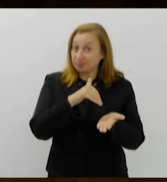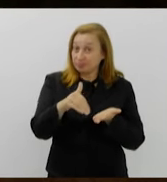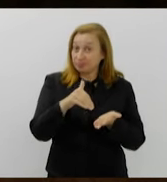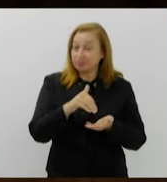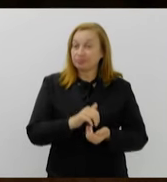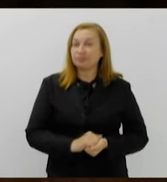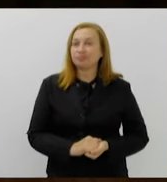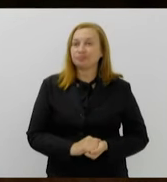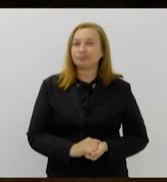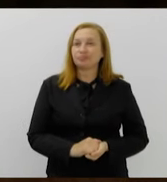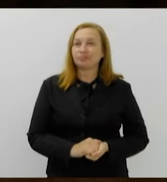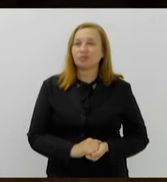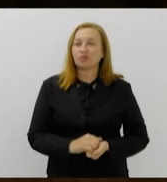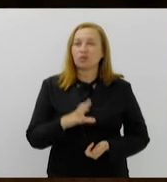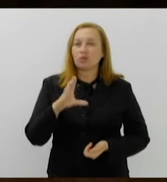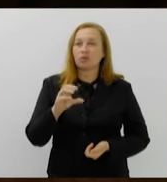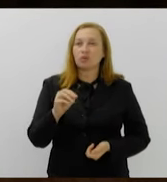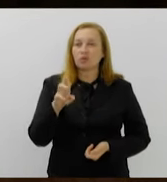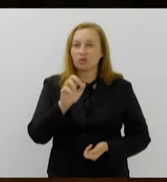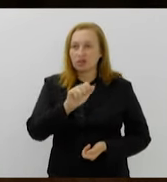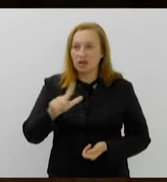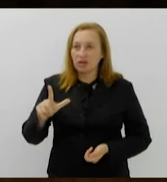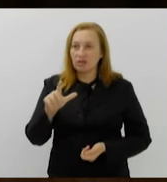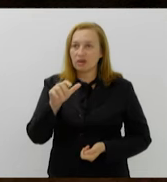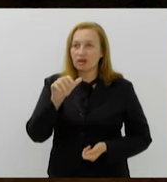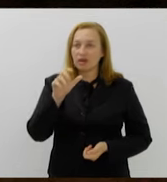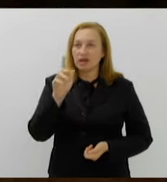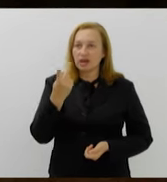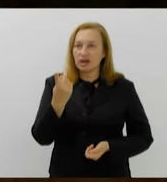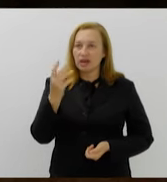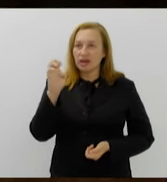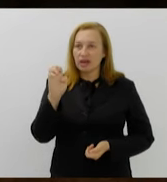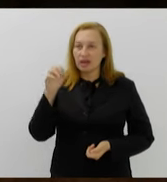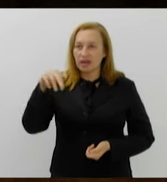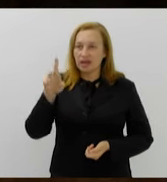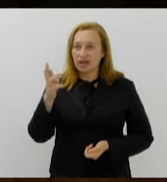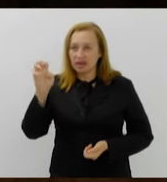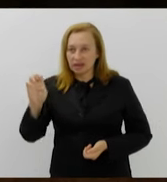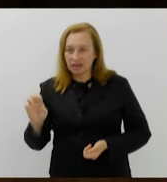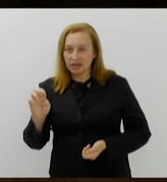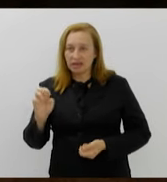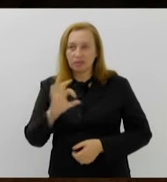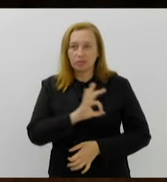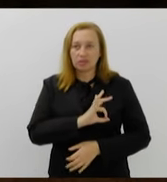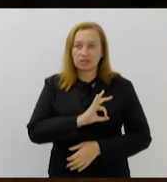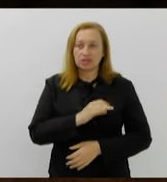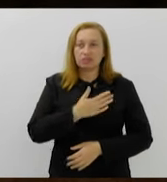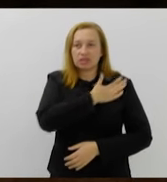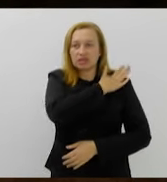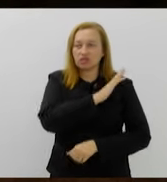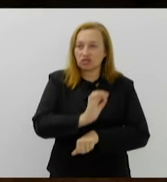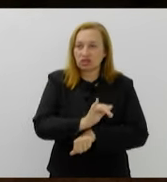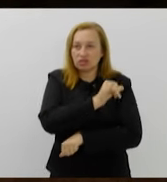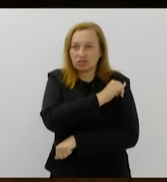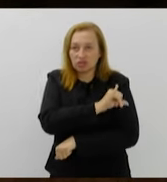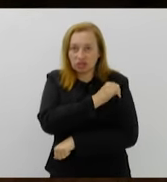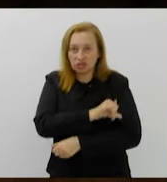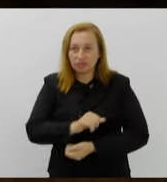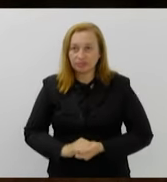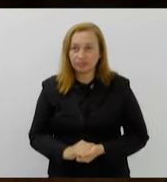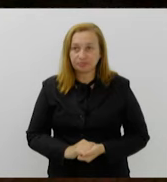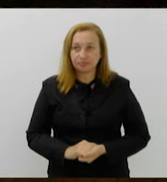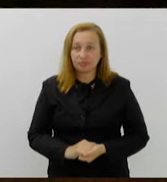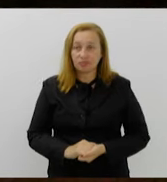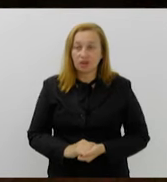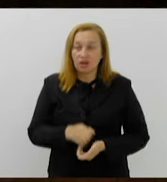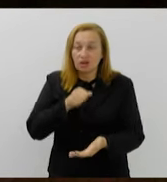secretário Coronel Henrique da Polícia Militar do Estado do Rio de Janeiro ele foi